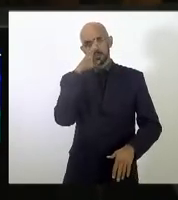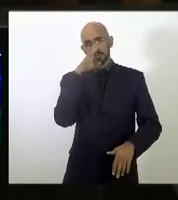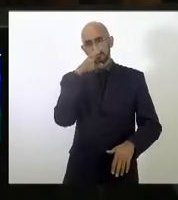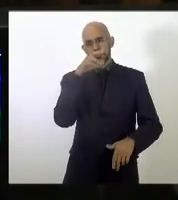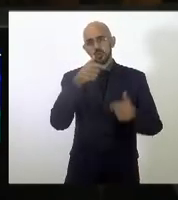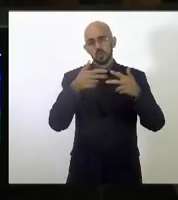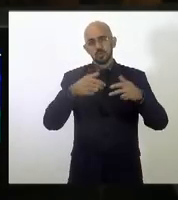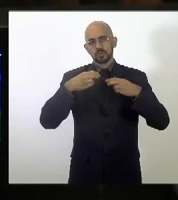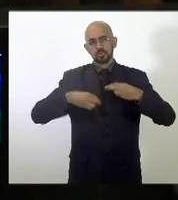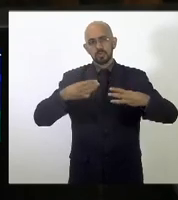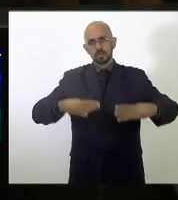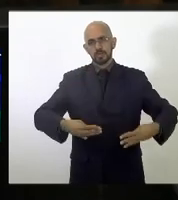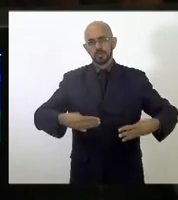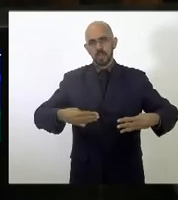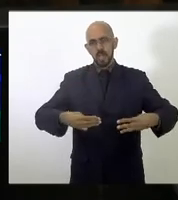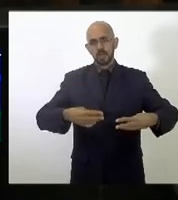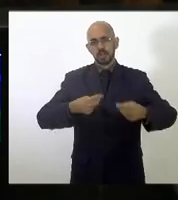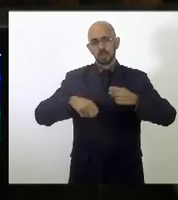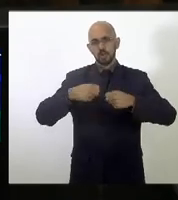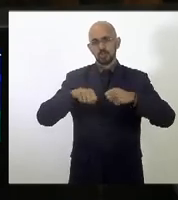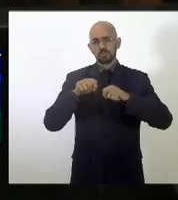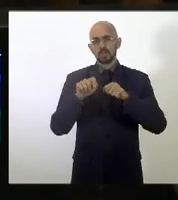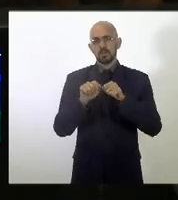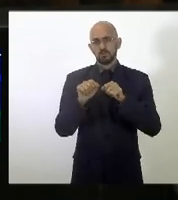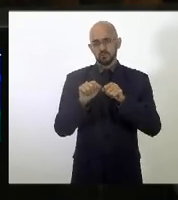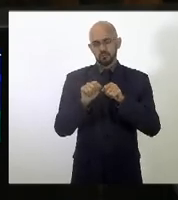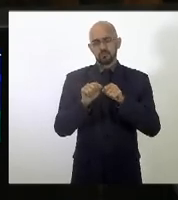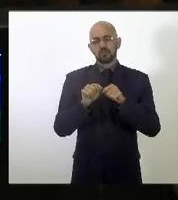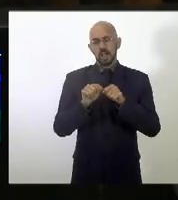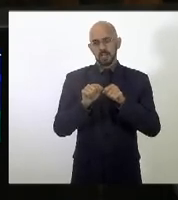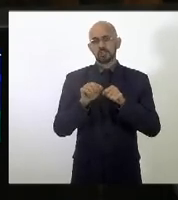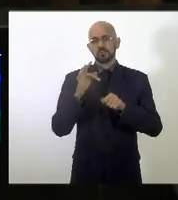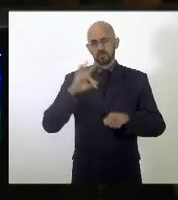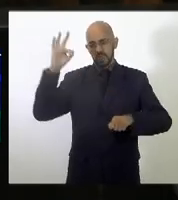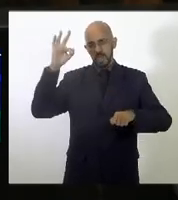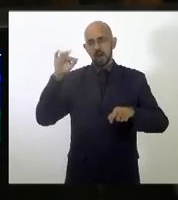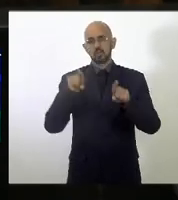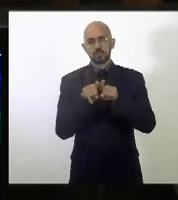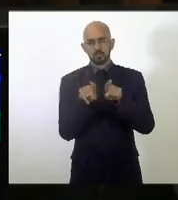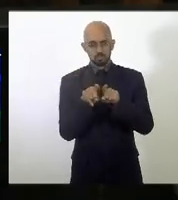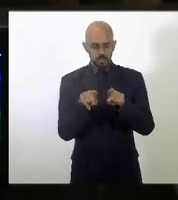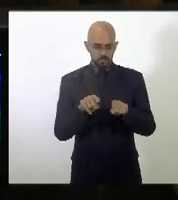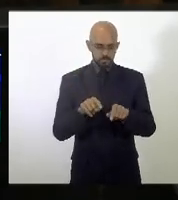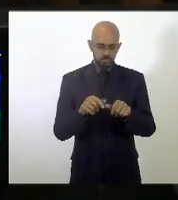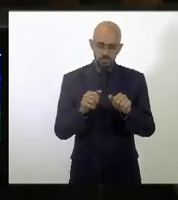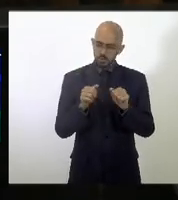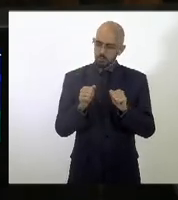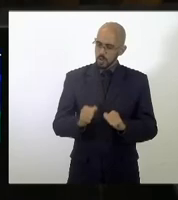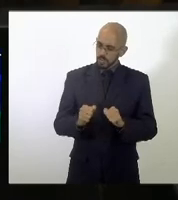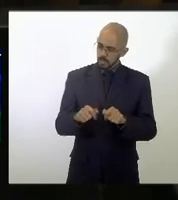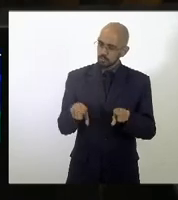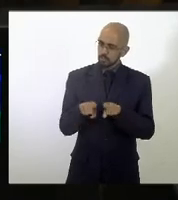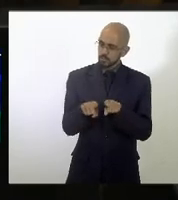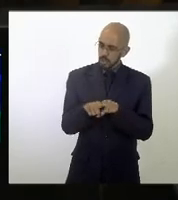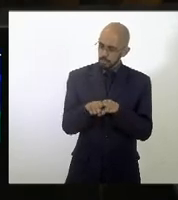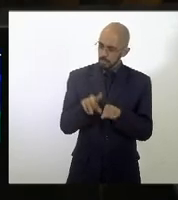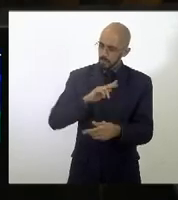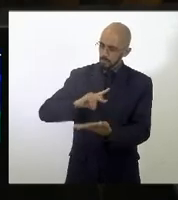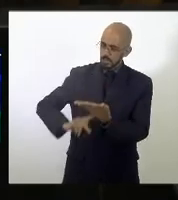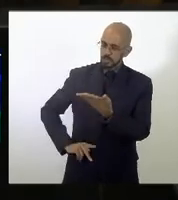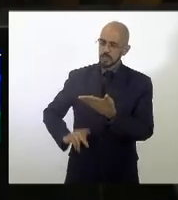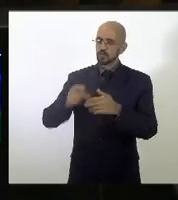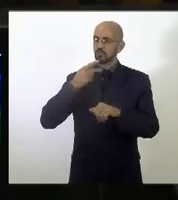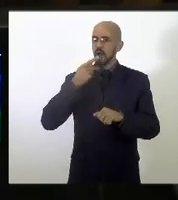vem fazendo em âmbito federal. E a gente poderia também, presidente, aproveitar esse ar de